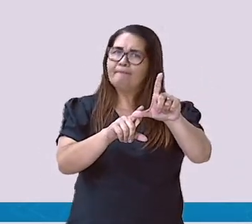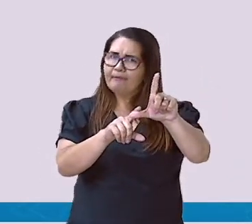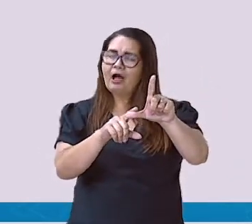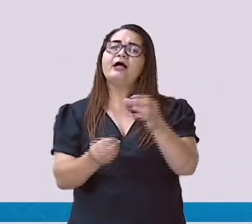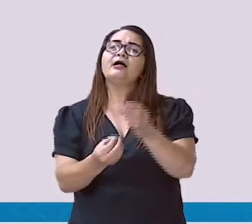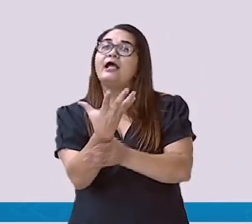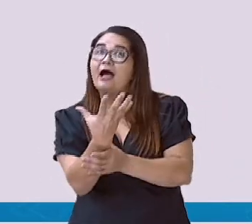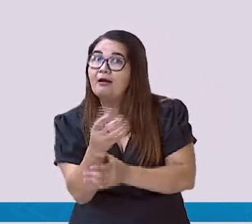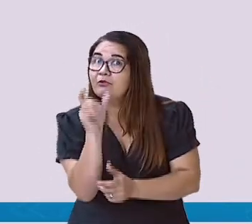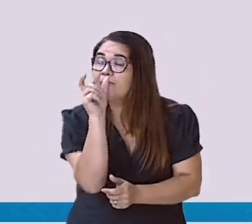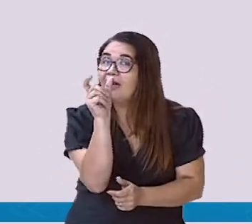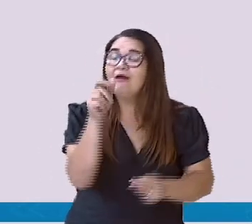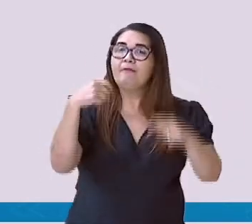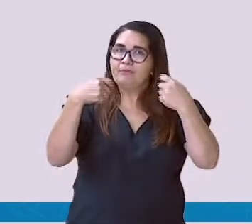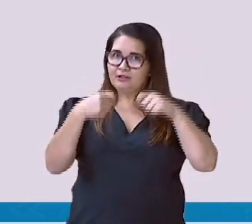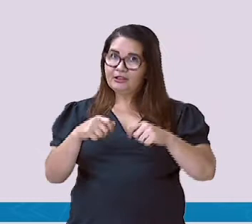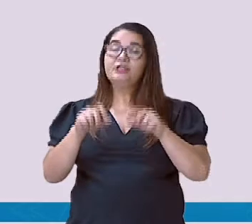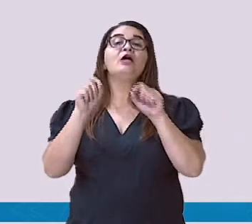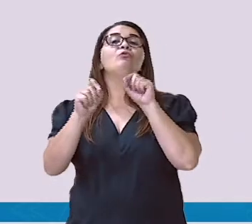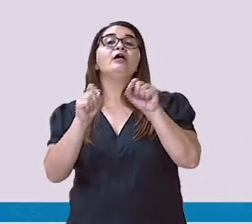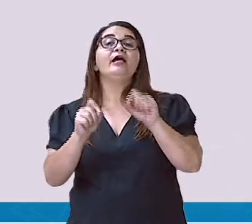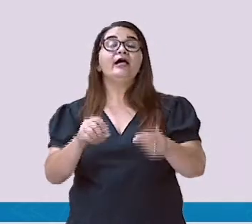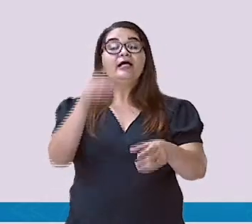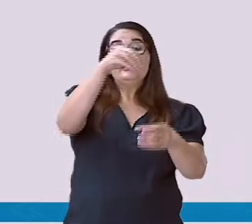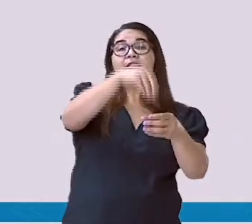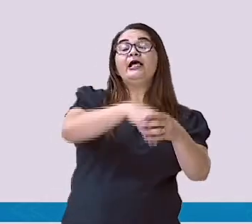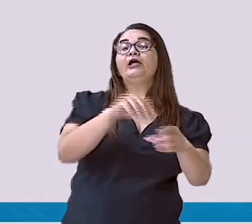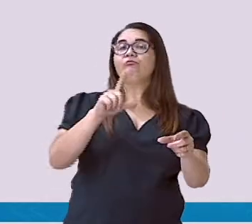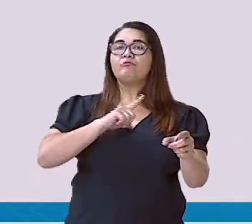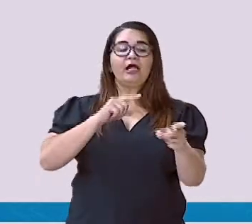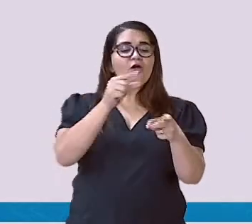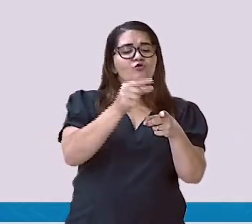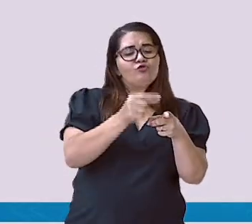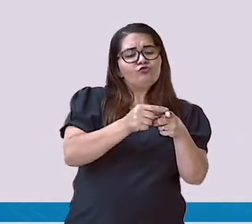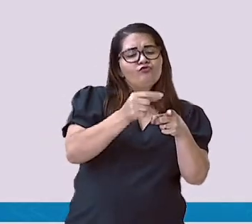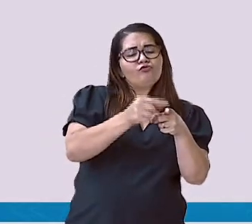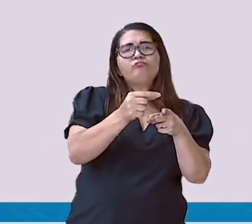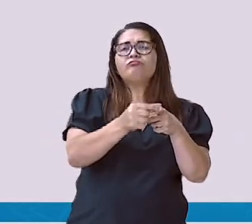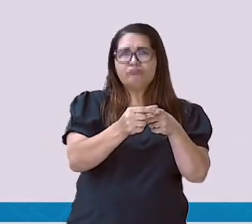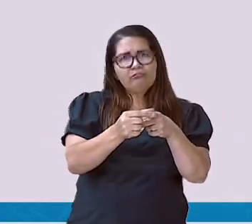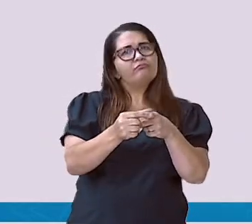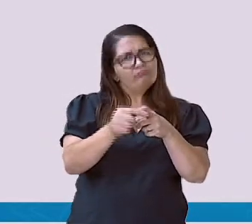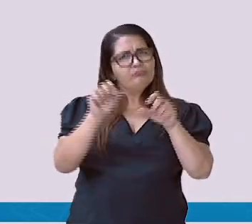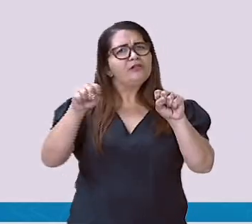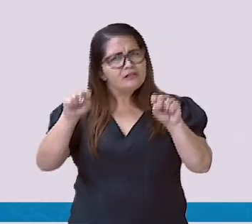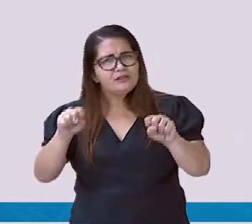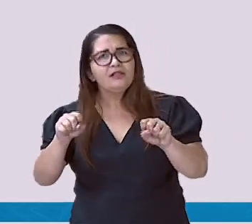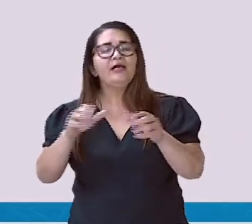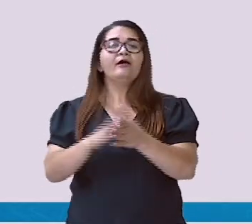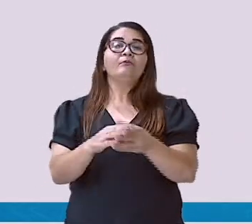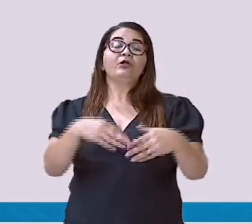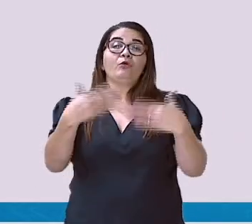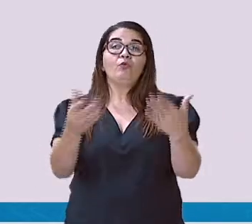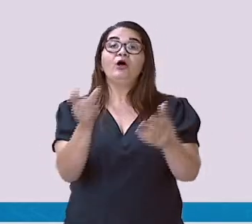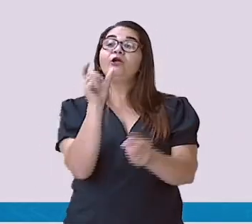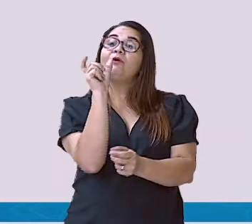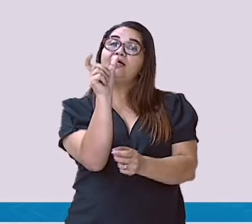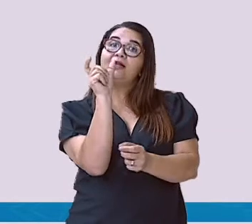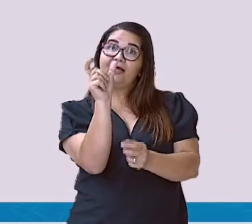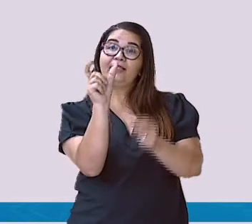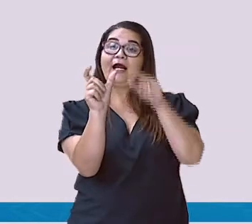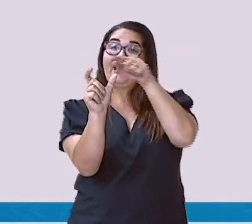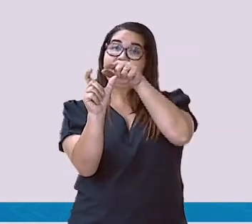um fonema. Então, toda vez que juntamos as letras e pronunciamos, formamos